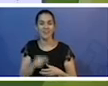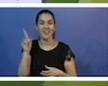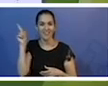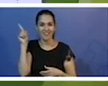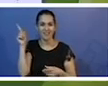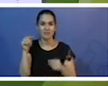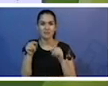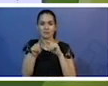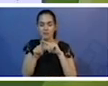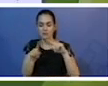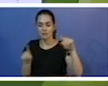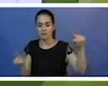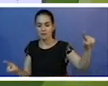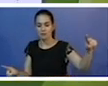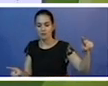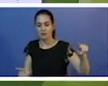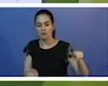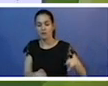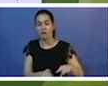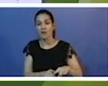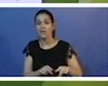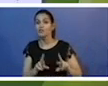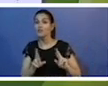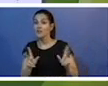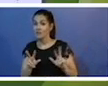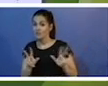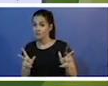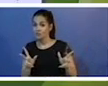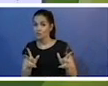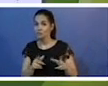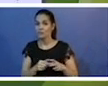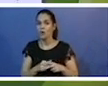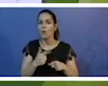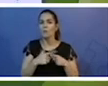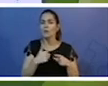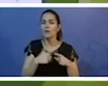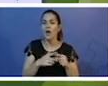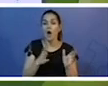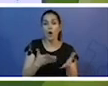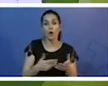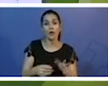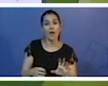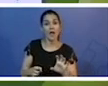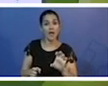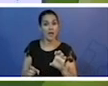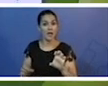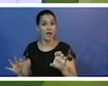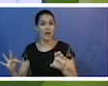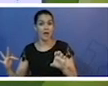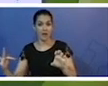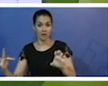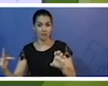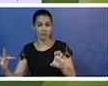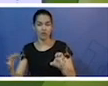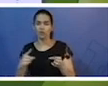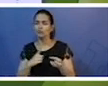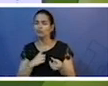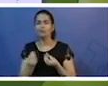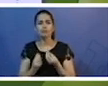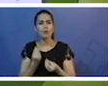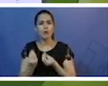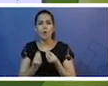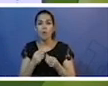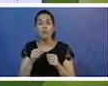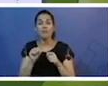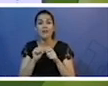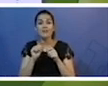para a gente fazer a área relativa ao lado EF, não tem como a gente ligar aqui dentro e